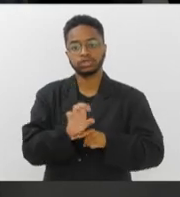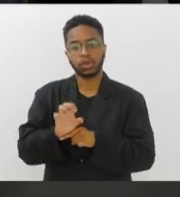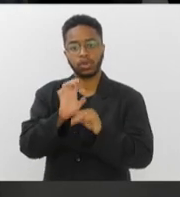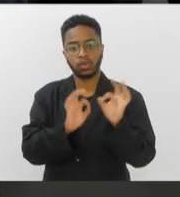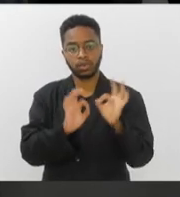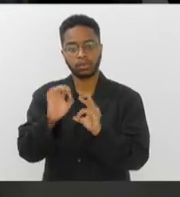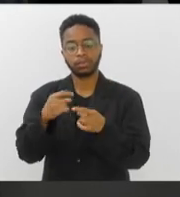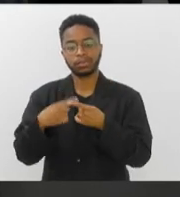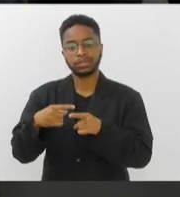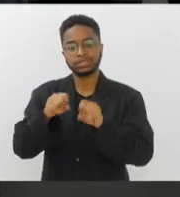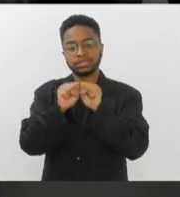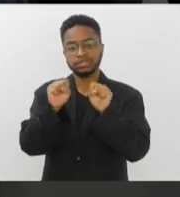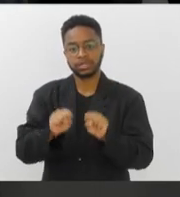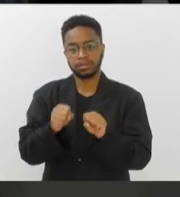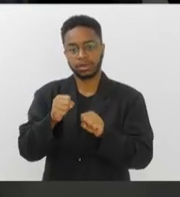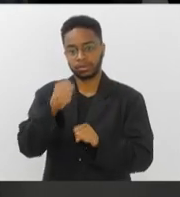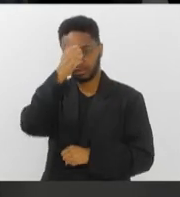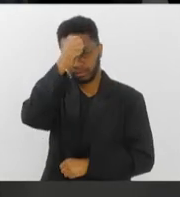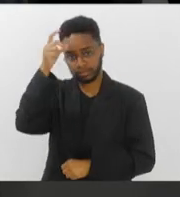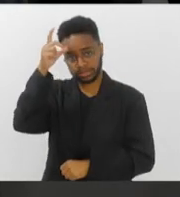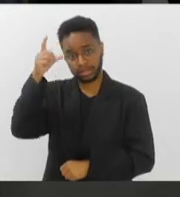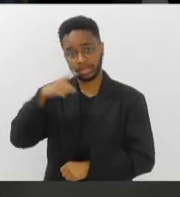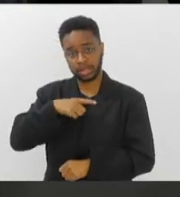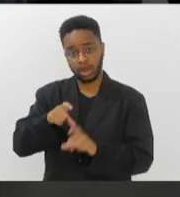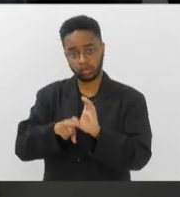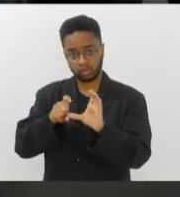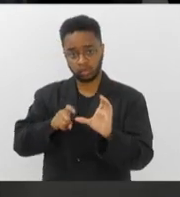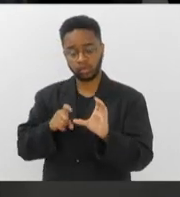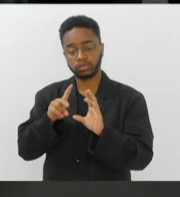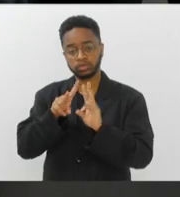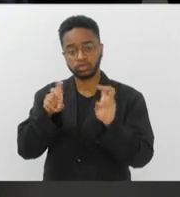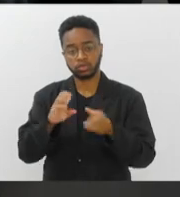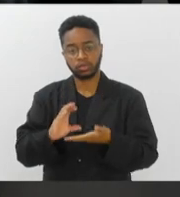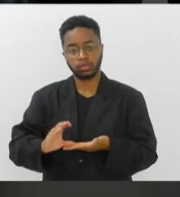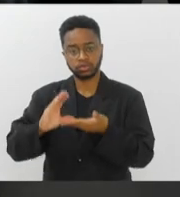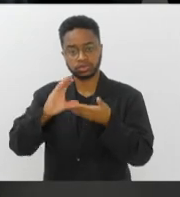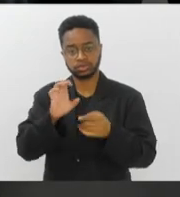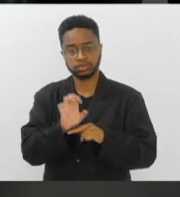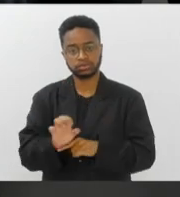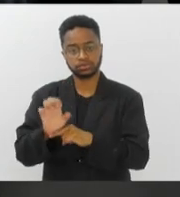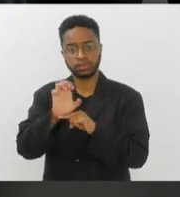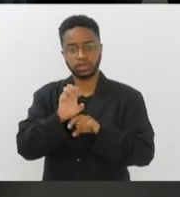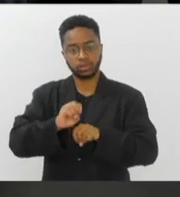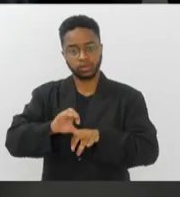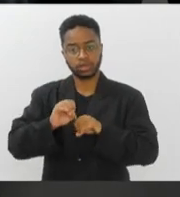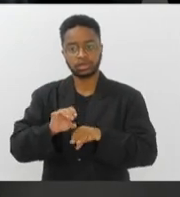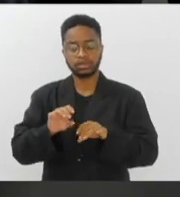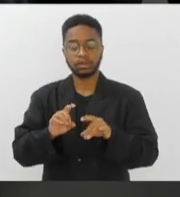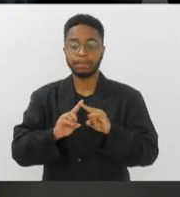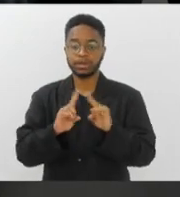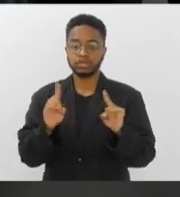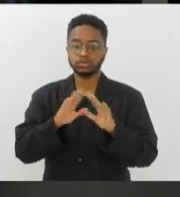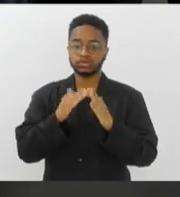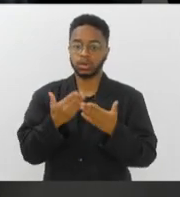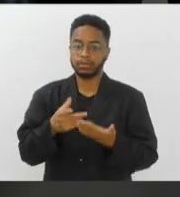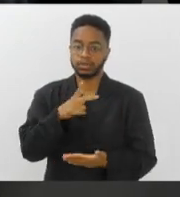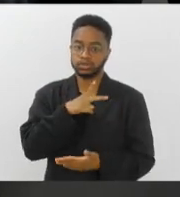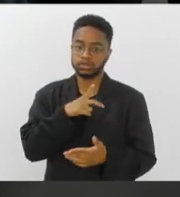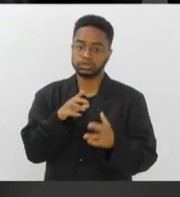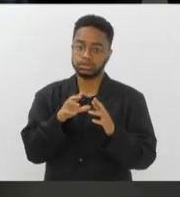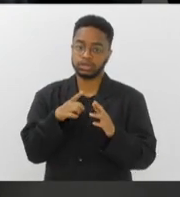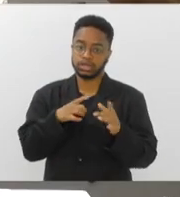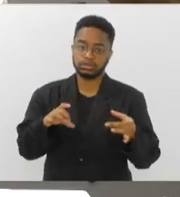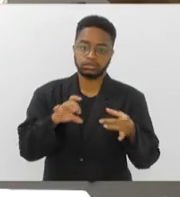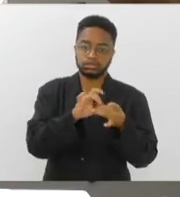eles têm uma certa autonomia, né, sobre o Conselho Estadual de Educação em especial, mas as escolas privadas estão vinculadas a esse